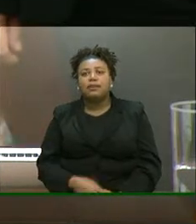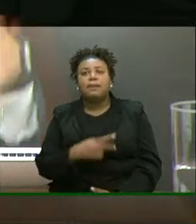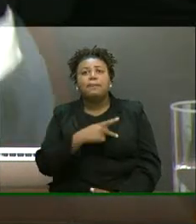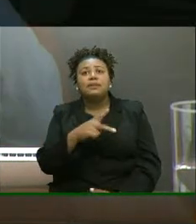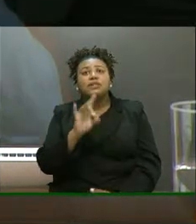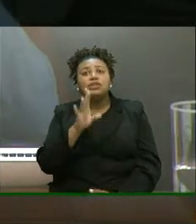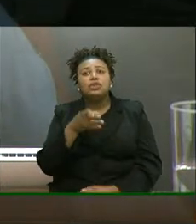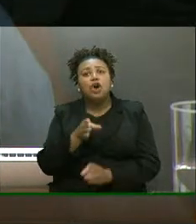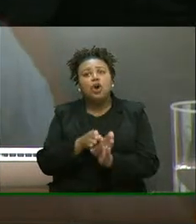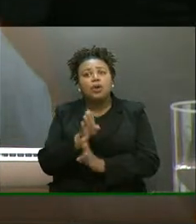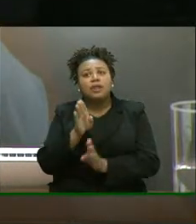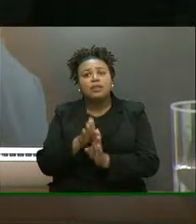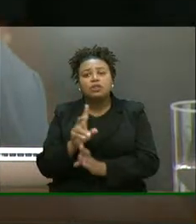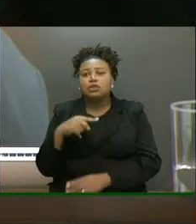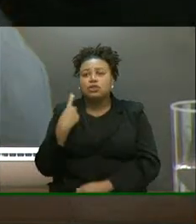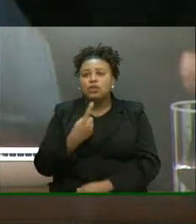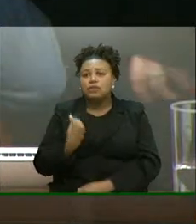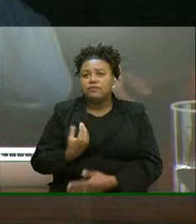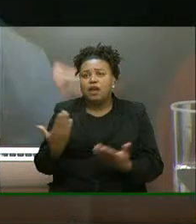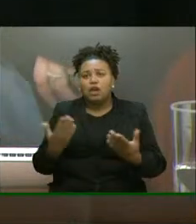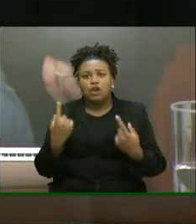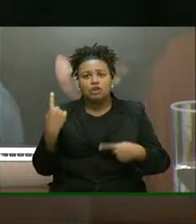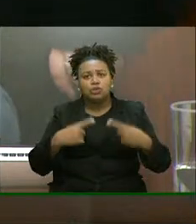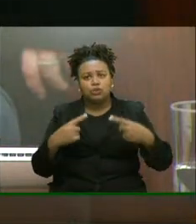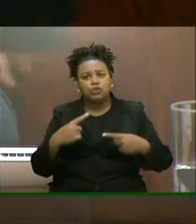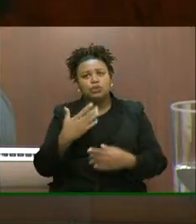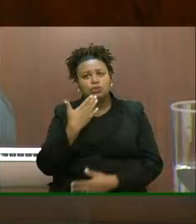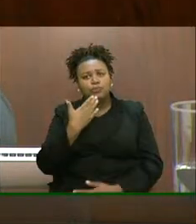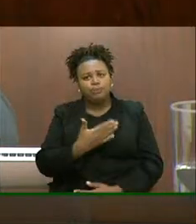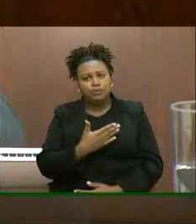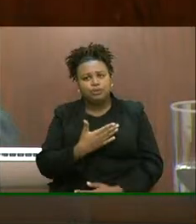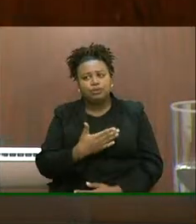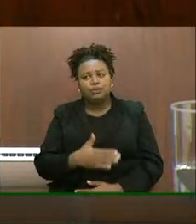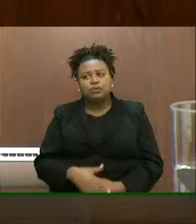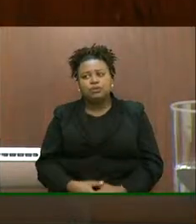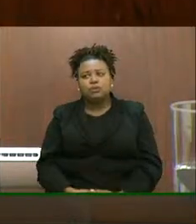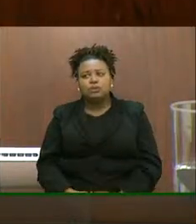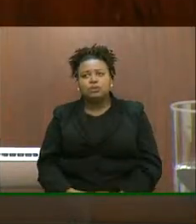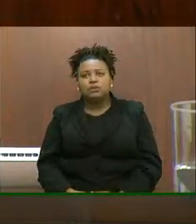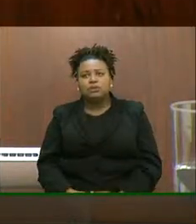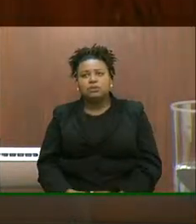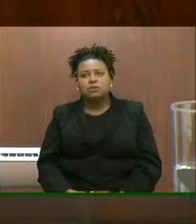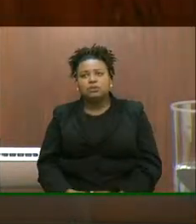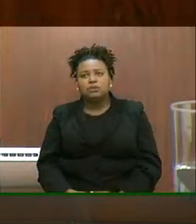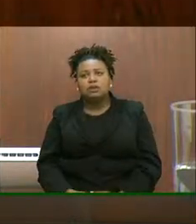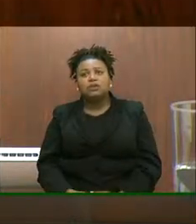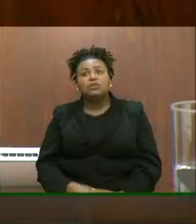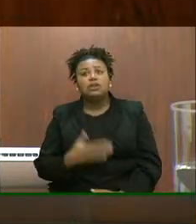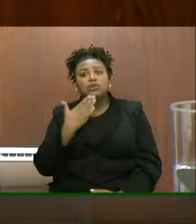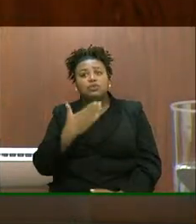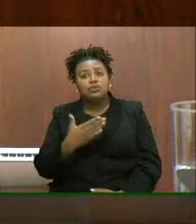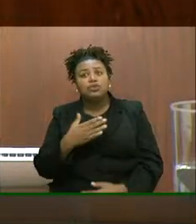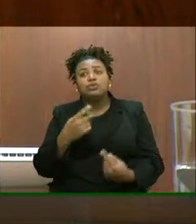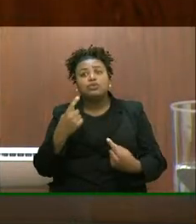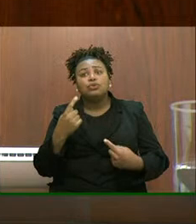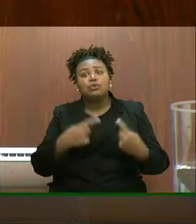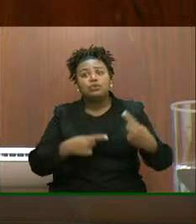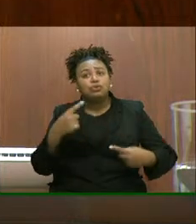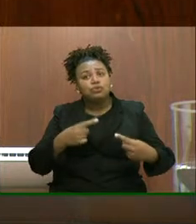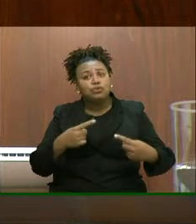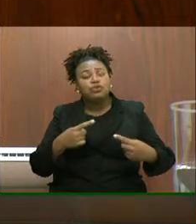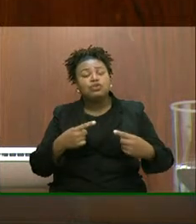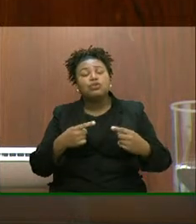Presidente, só para orientação, nós estamos aqui agora discutindo o requerimento, é isso, né? Não, senhor, discutindo projeto e emenda.